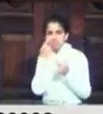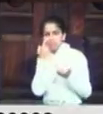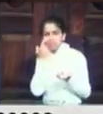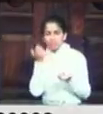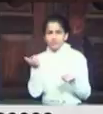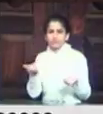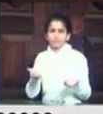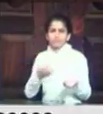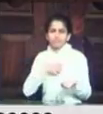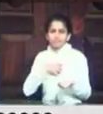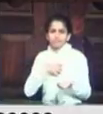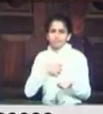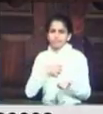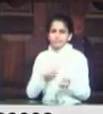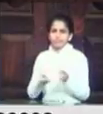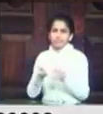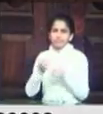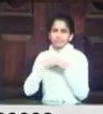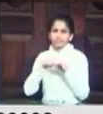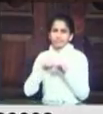quando